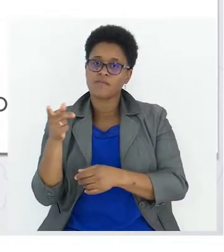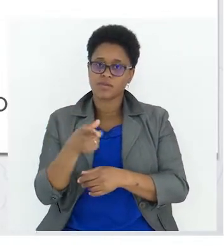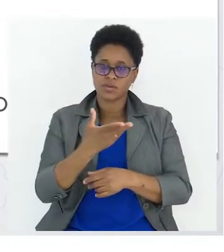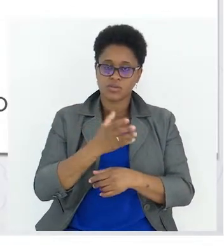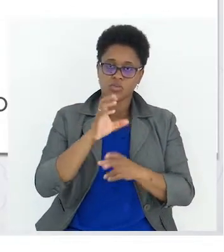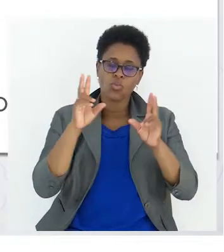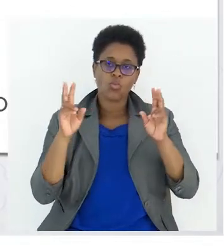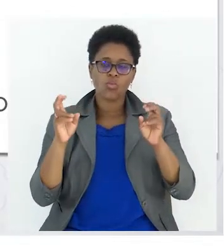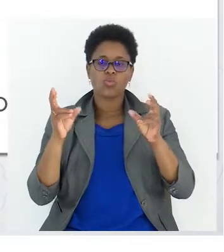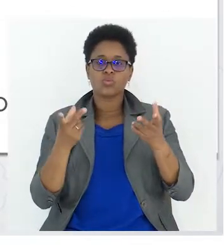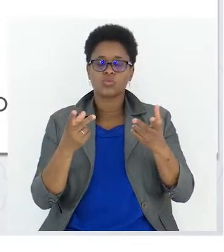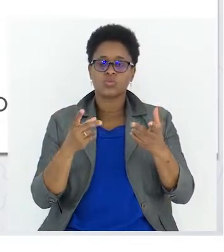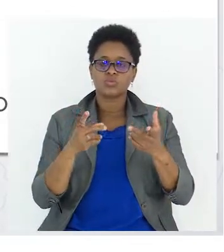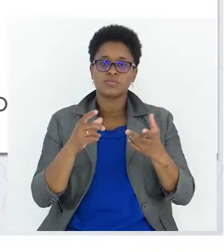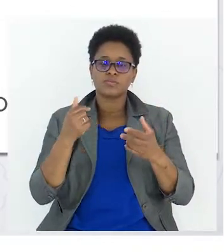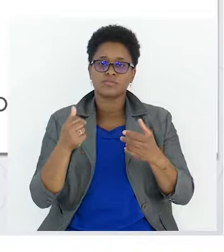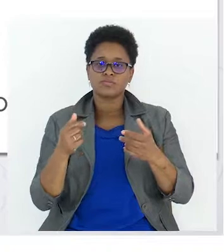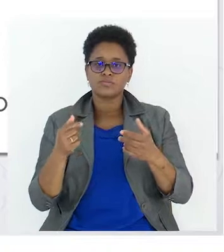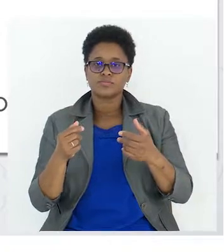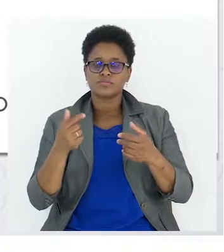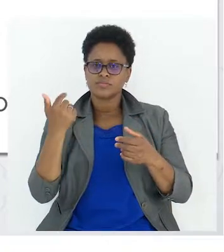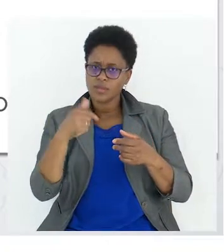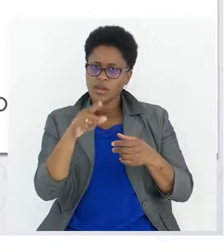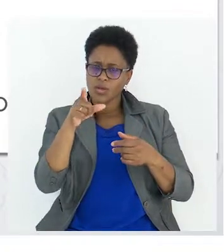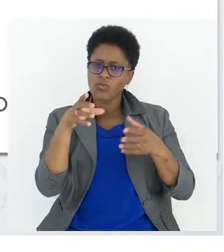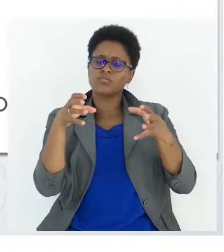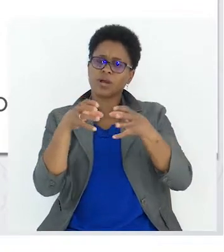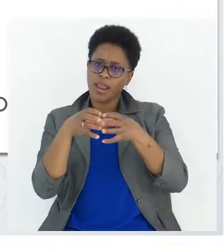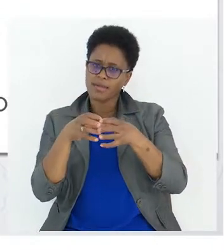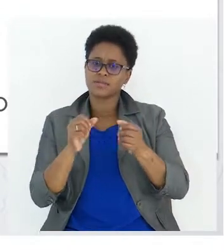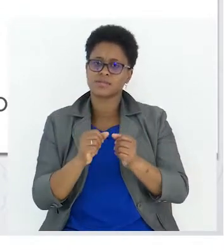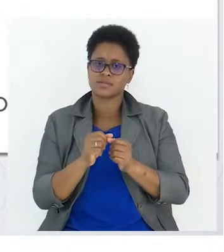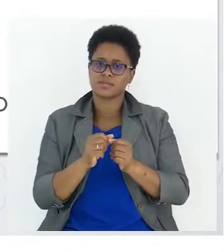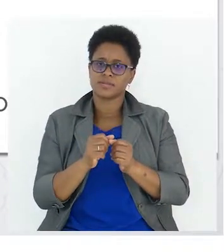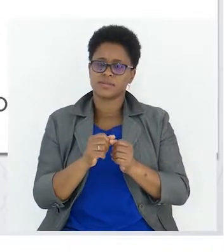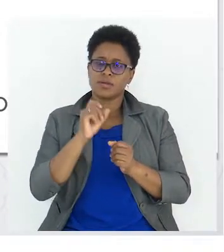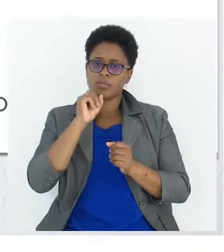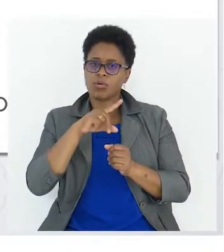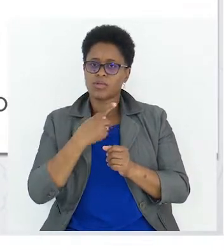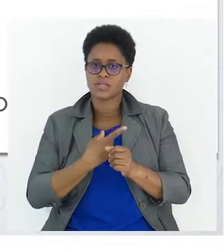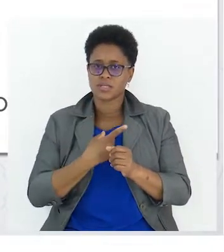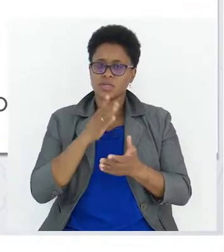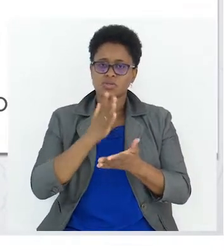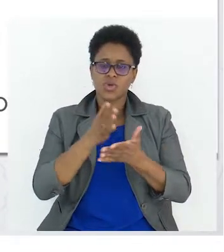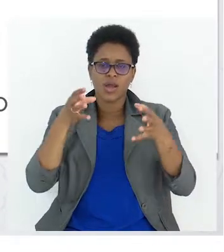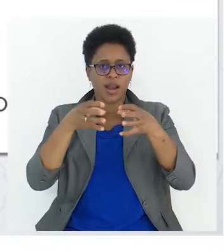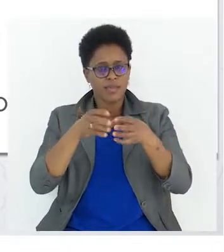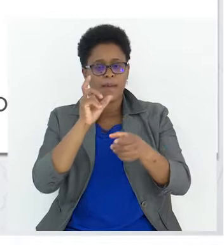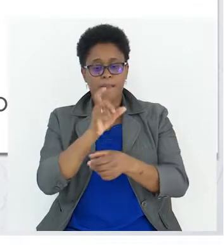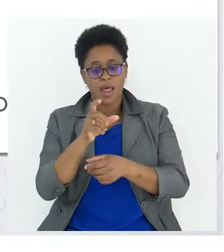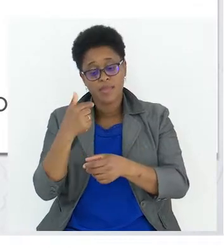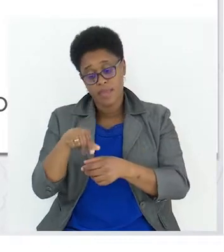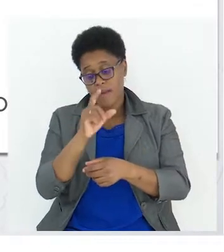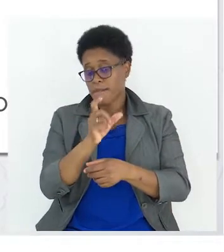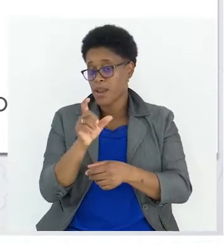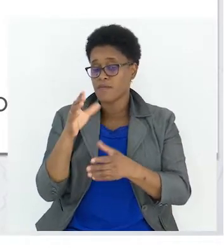contexto tem uma classe. pode ser só a classe. Há palavras que têm